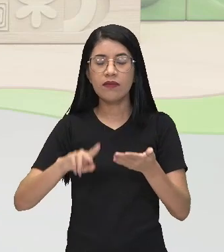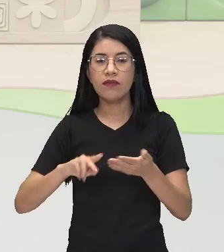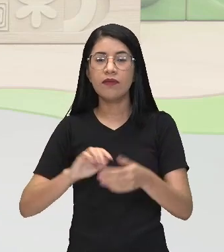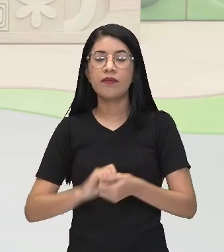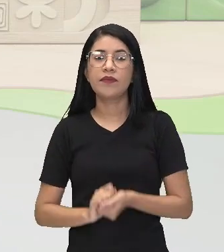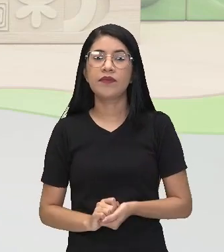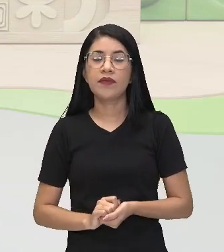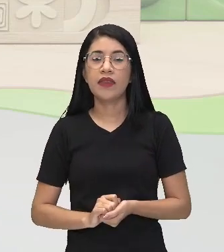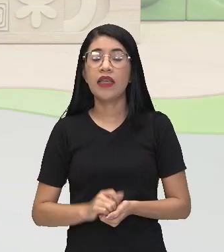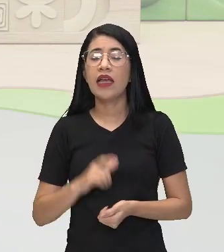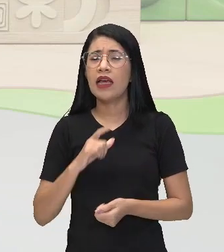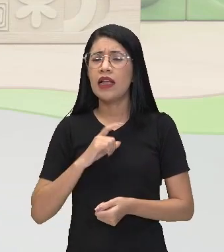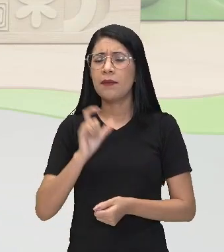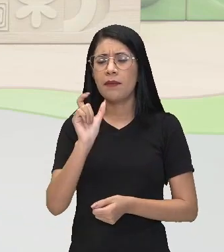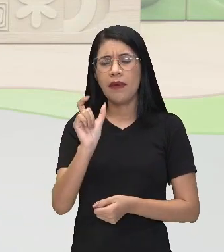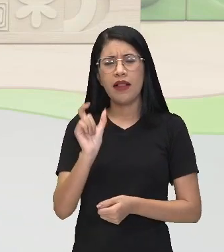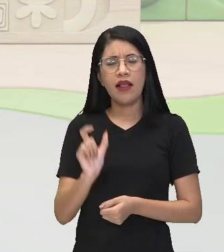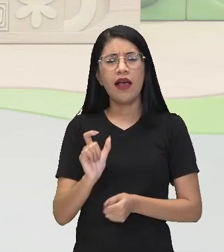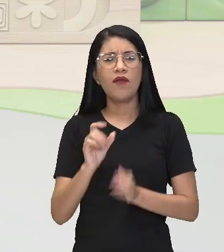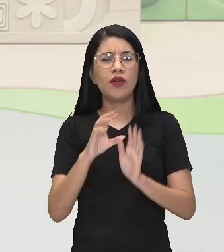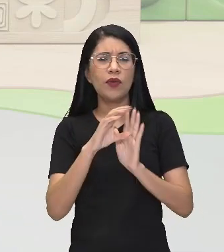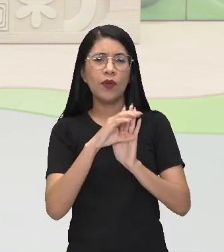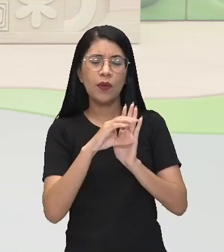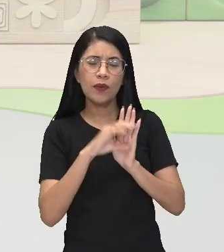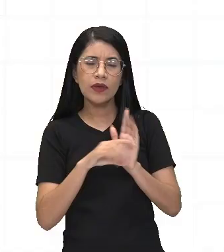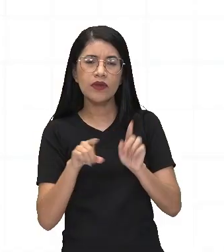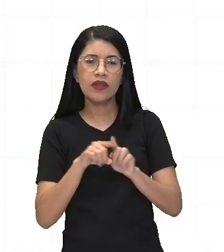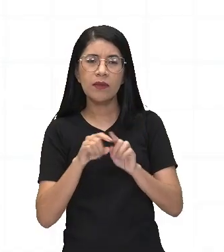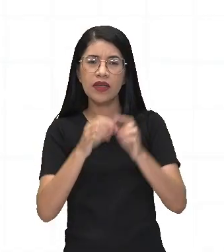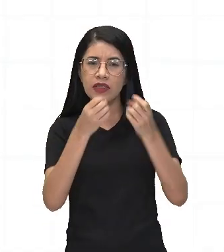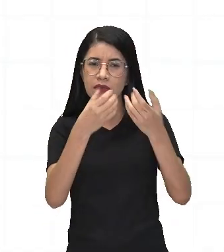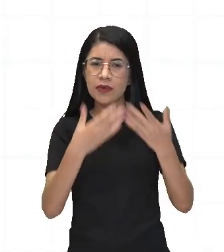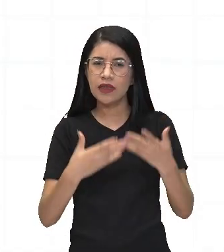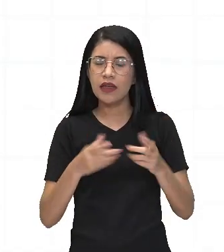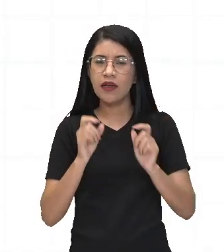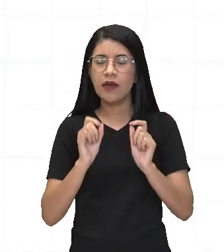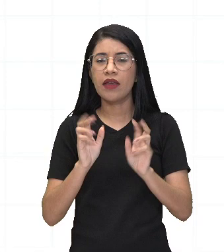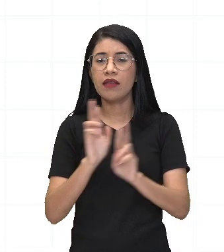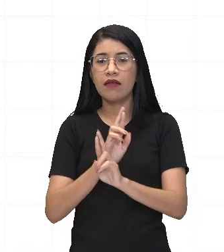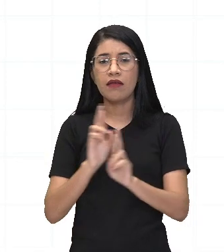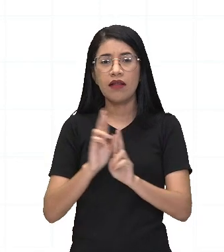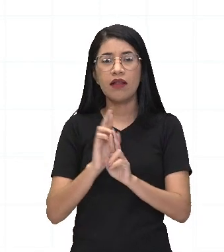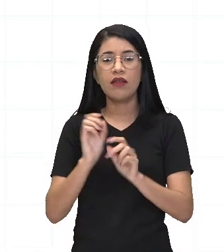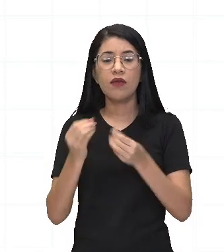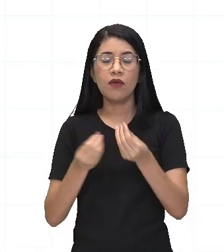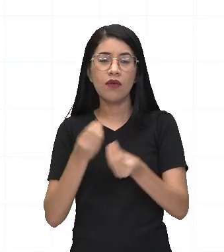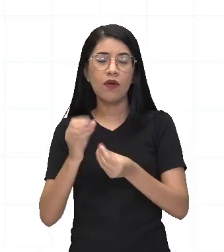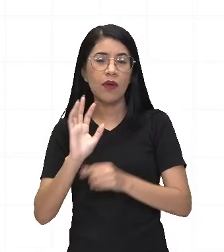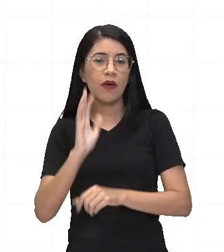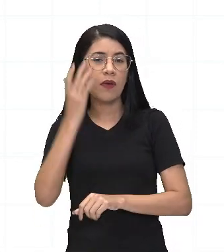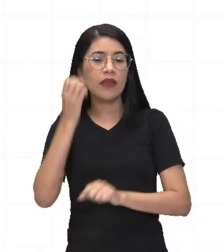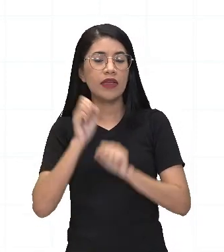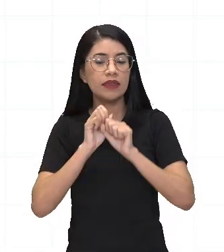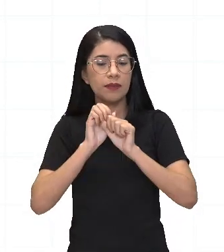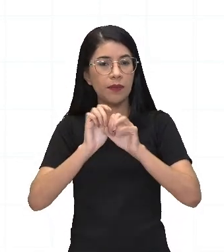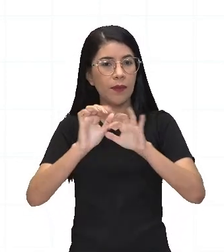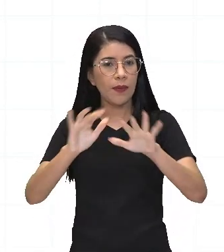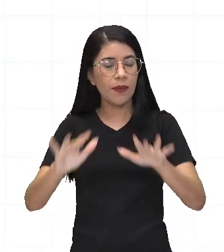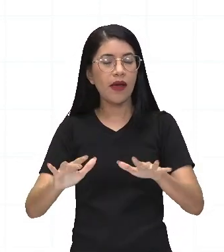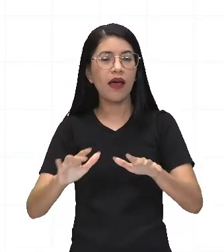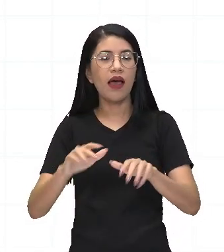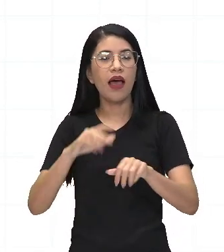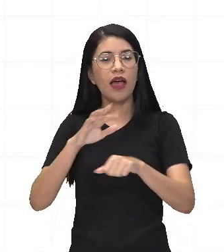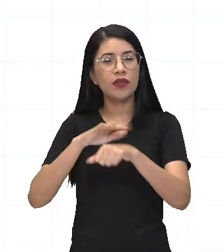termos, conceitos que nós vamos ver agora, que está relacionado a essa distribuição da ocorrência de